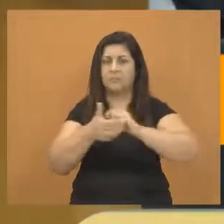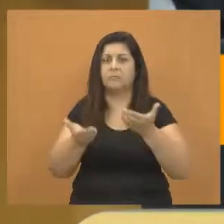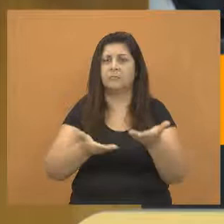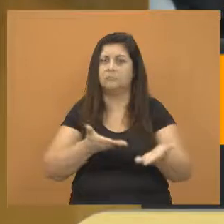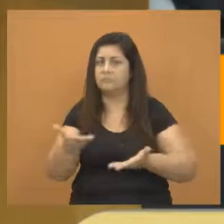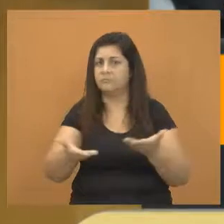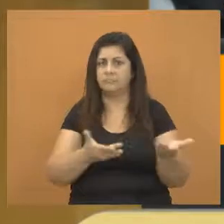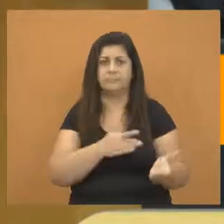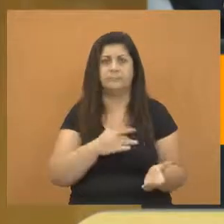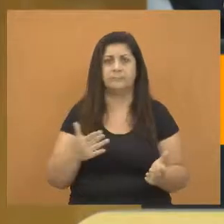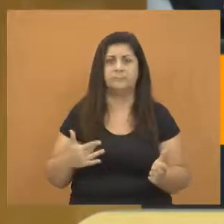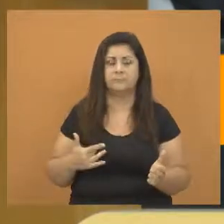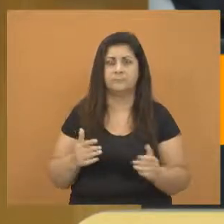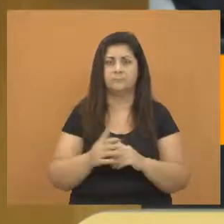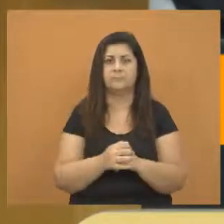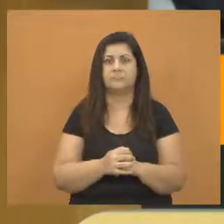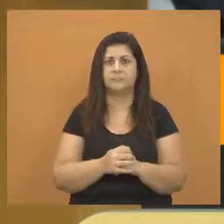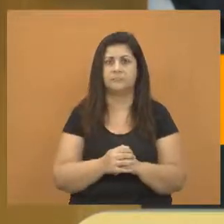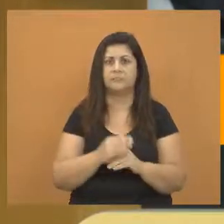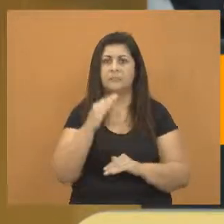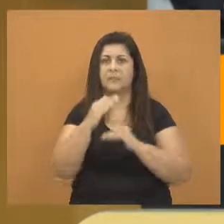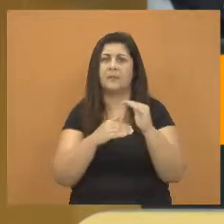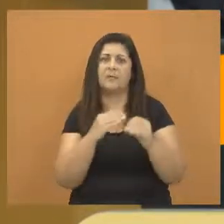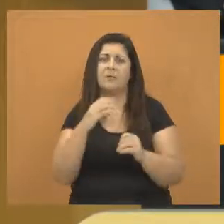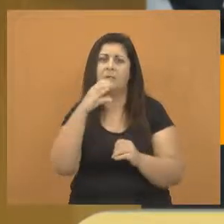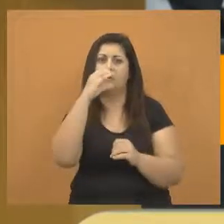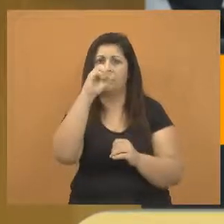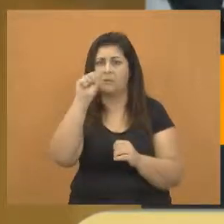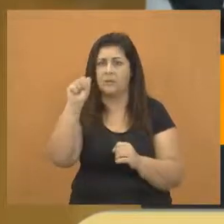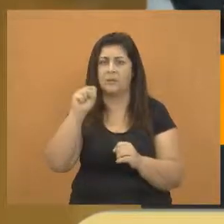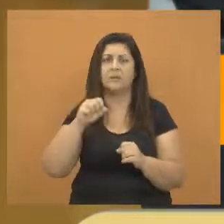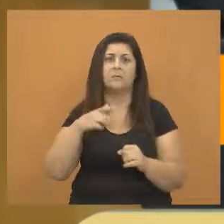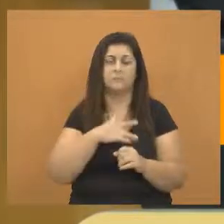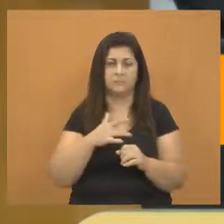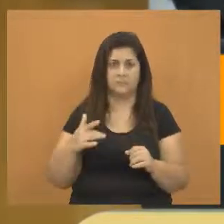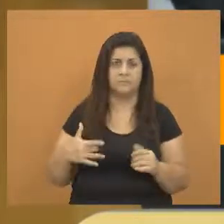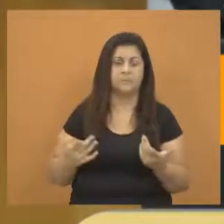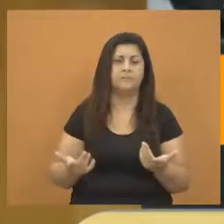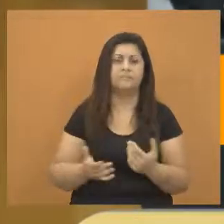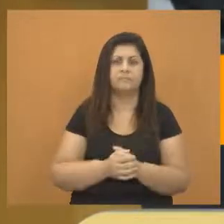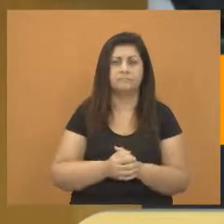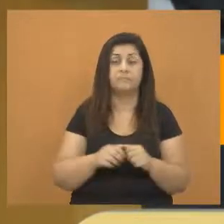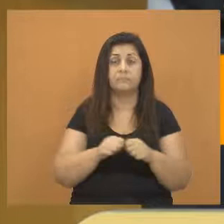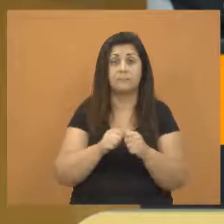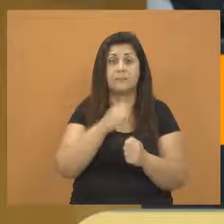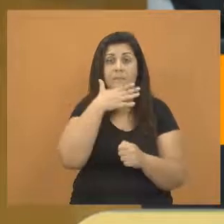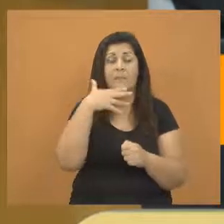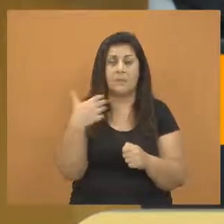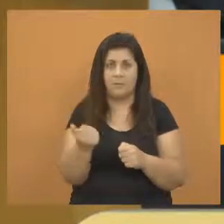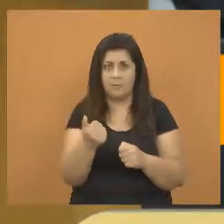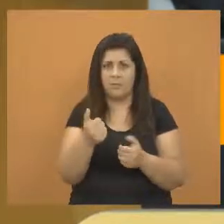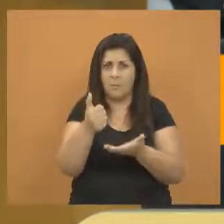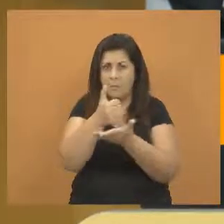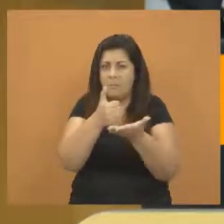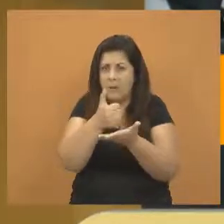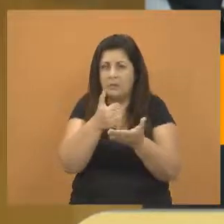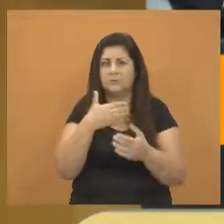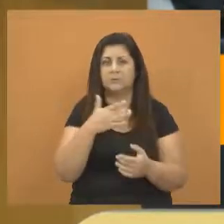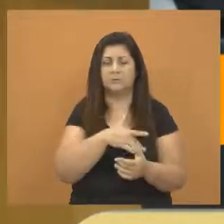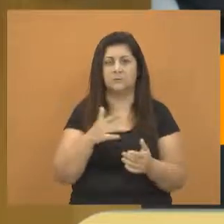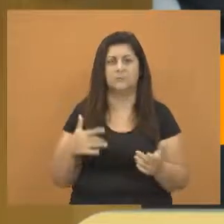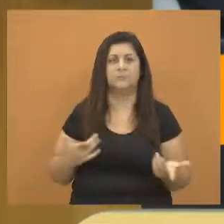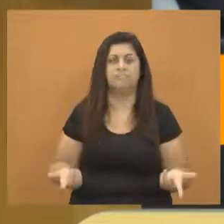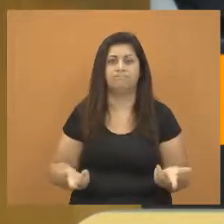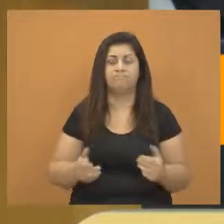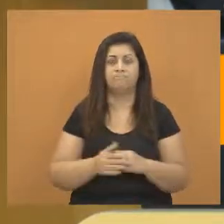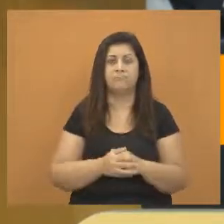saúde, avanço das OS na saúde, melhoria do atendimento básico da saúde,